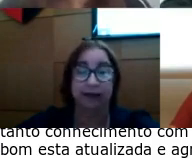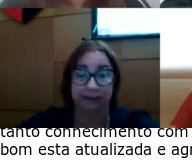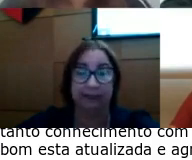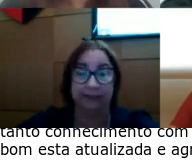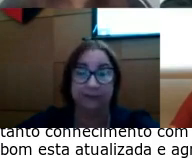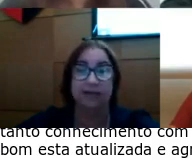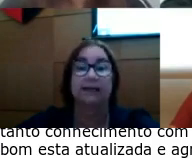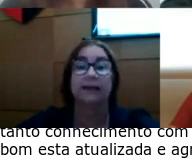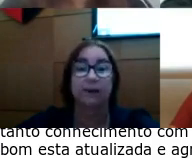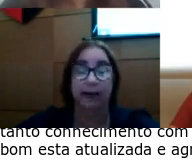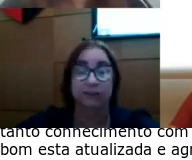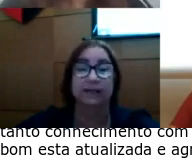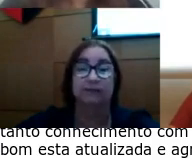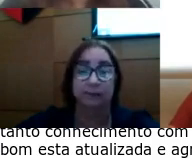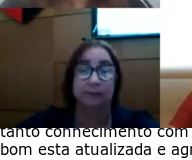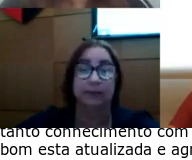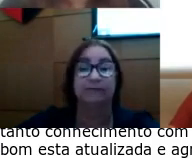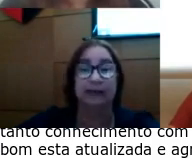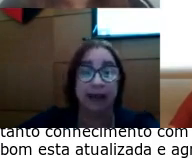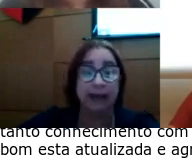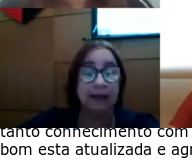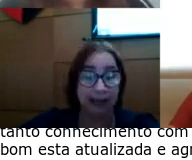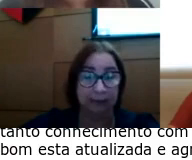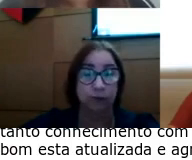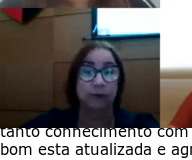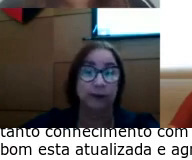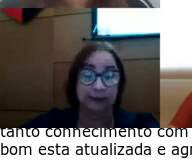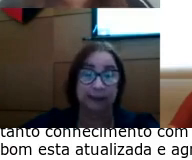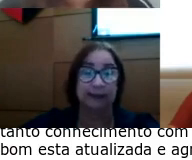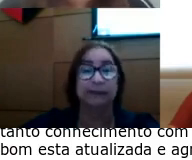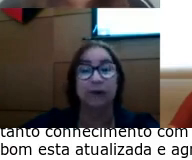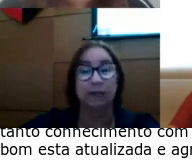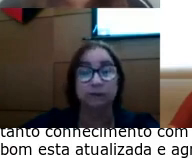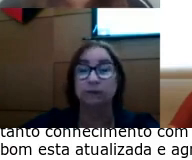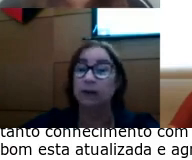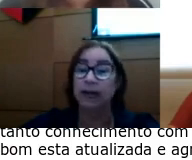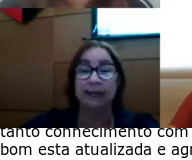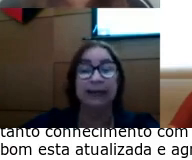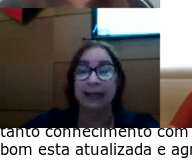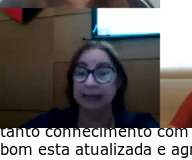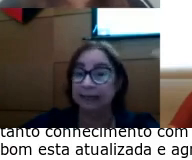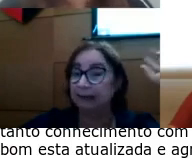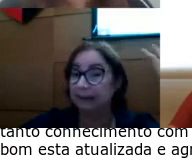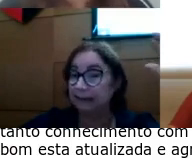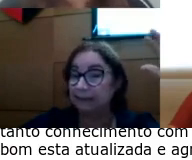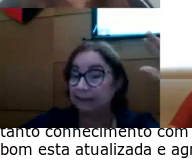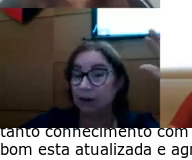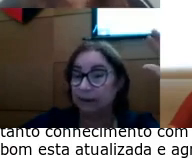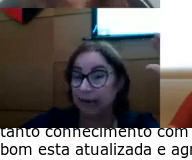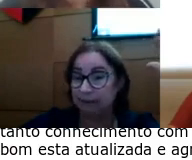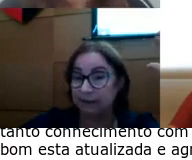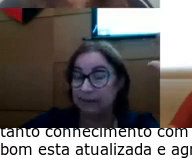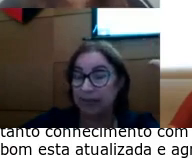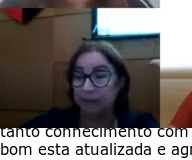vida o PPD vai dar reator entendeu então mantum ele só deve ser usado para diagnóstico em